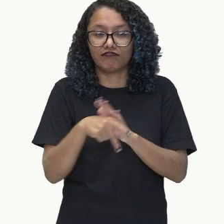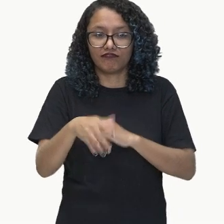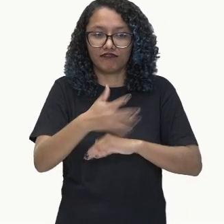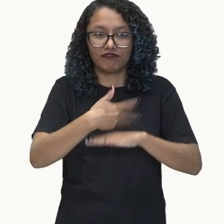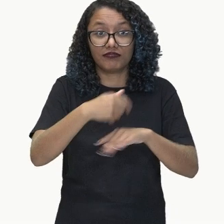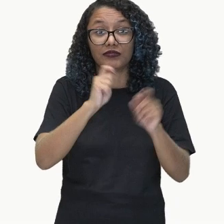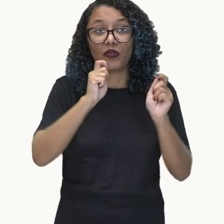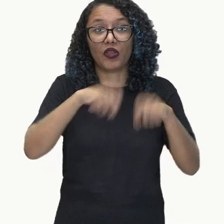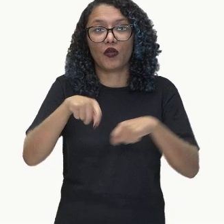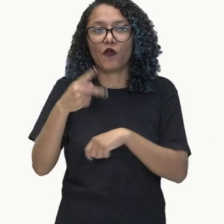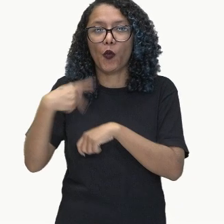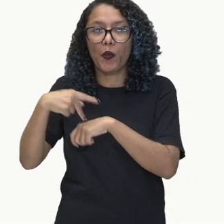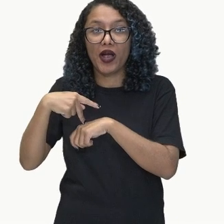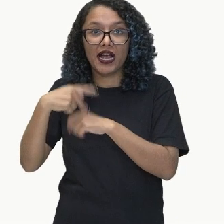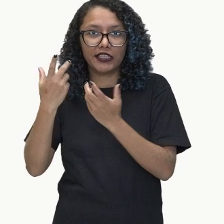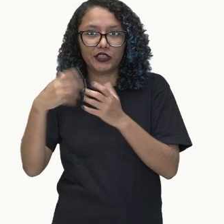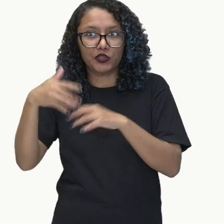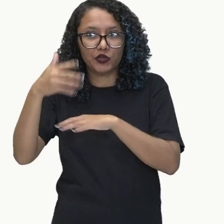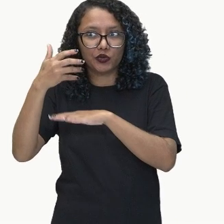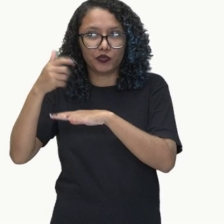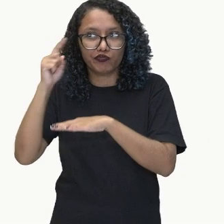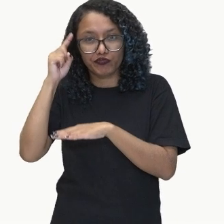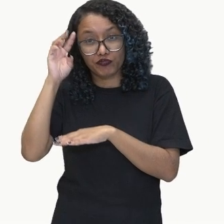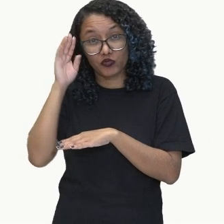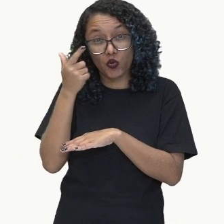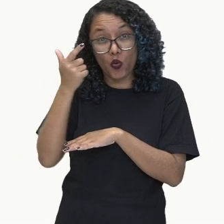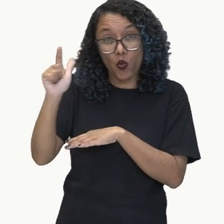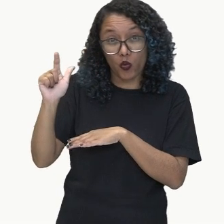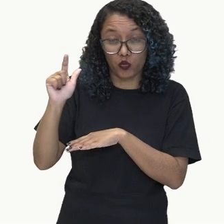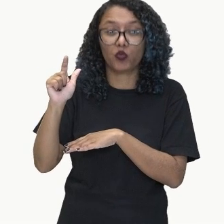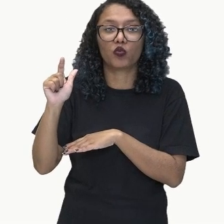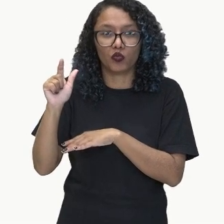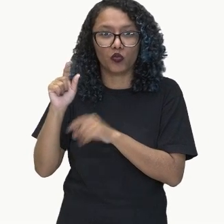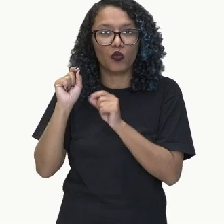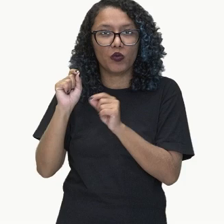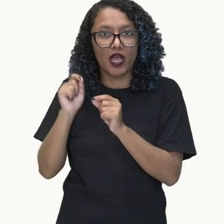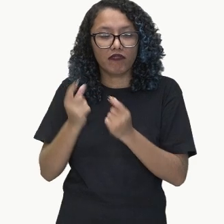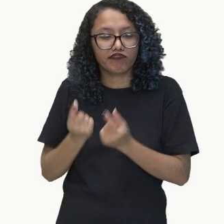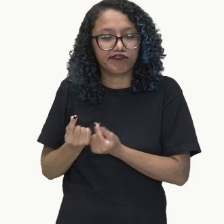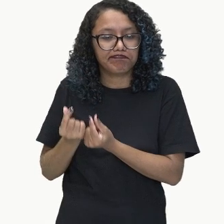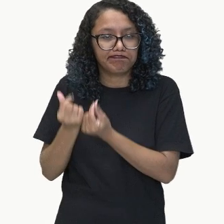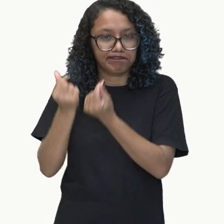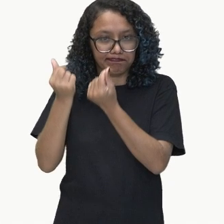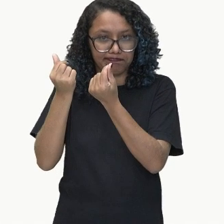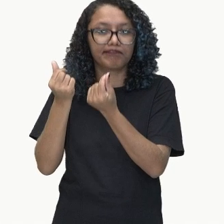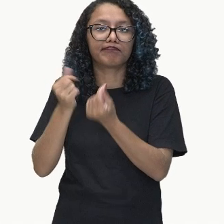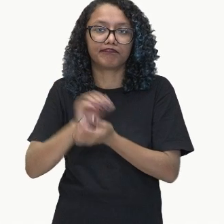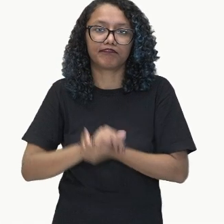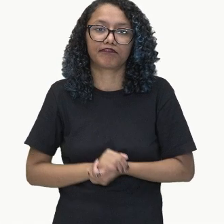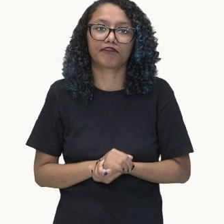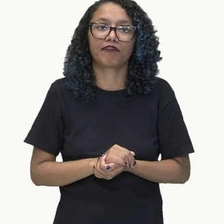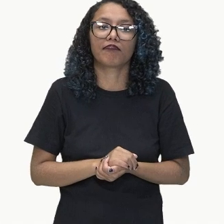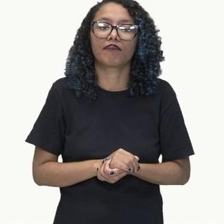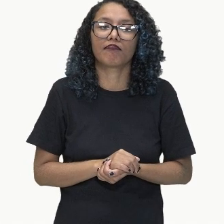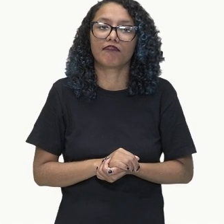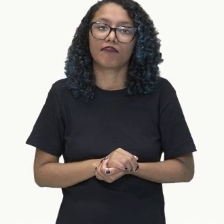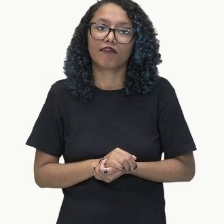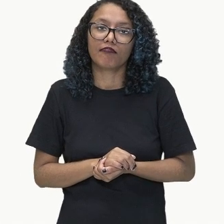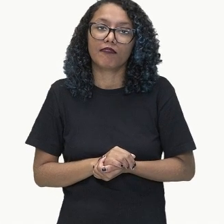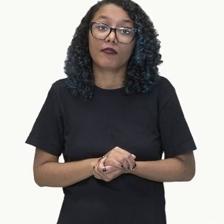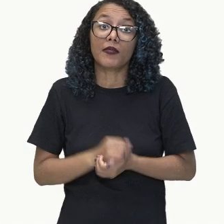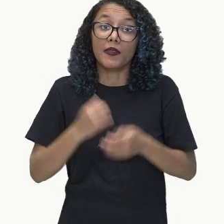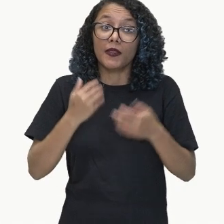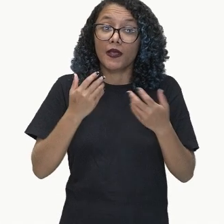beneficie. Então, na exploração, já diz o nome, a metrópole vai explorar as riquezas